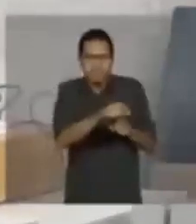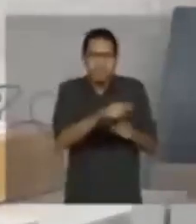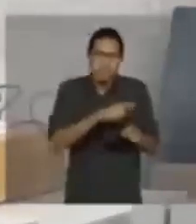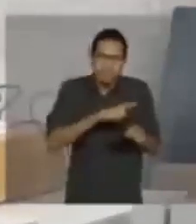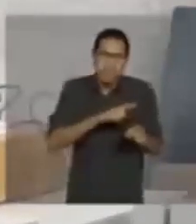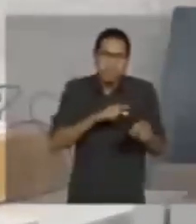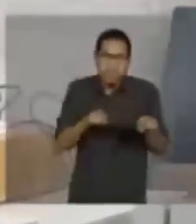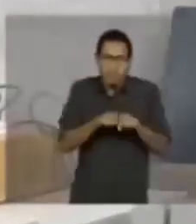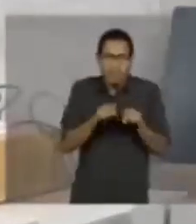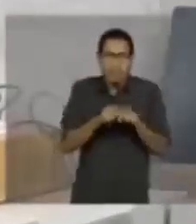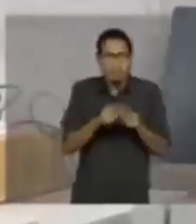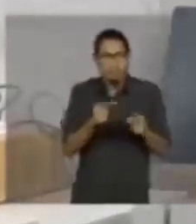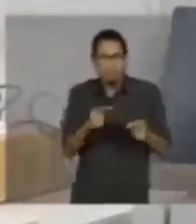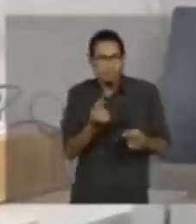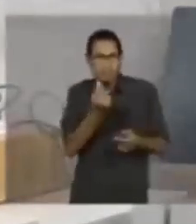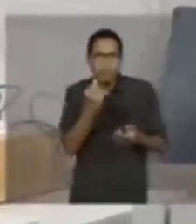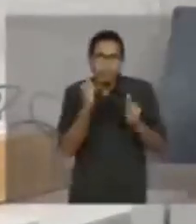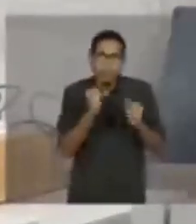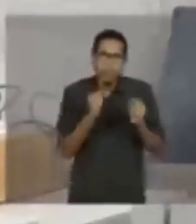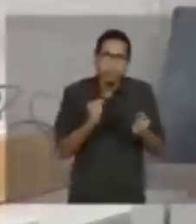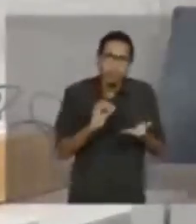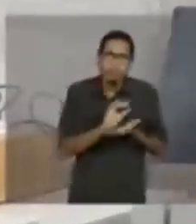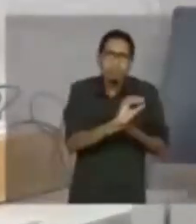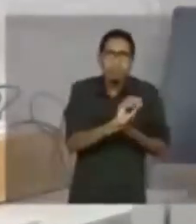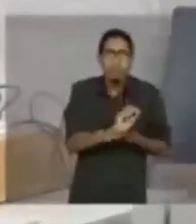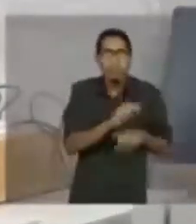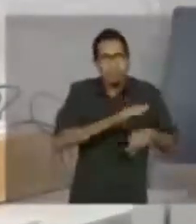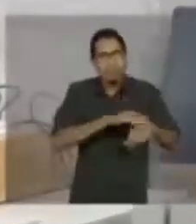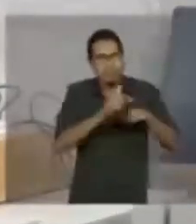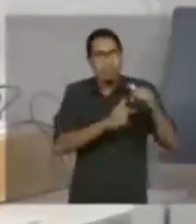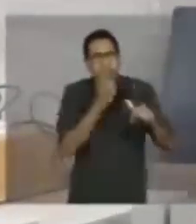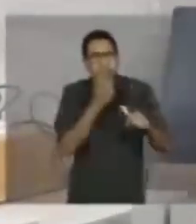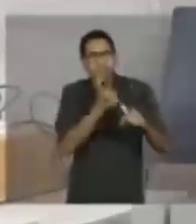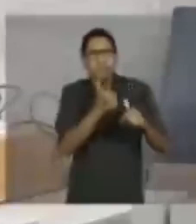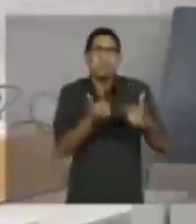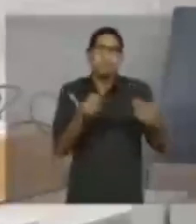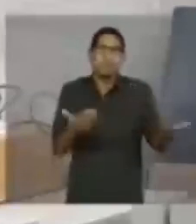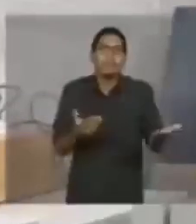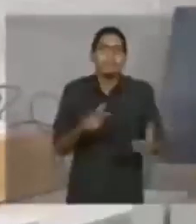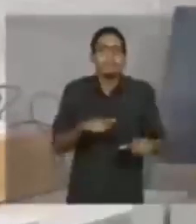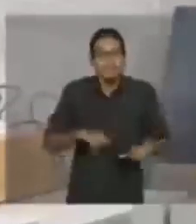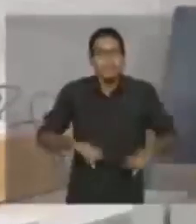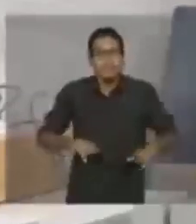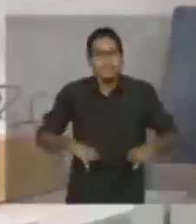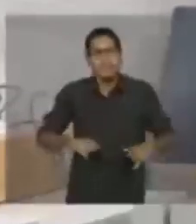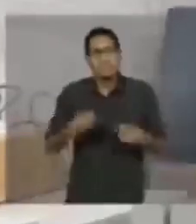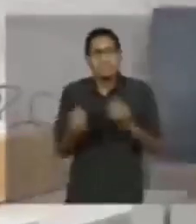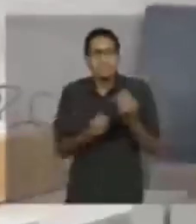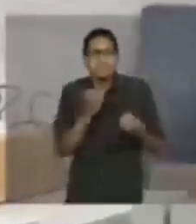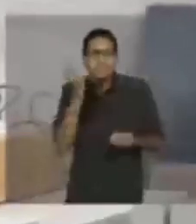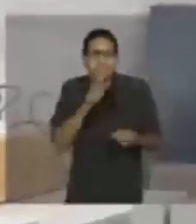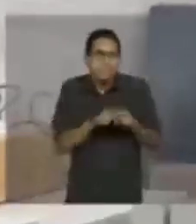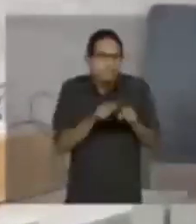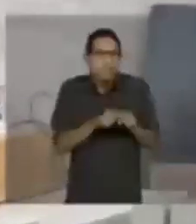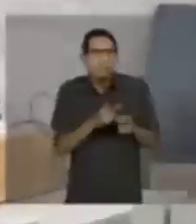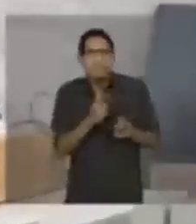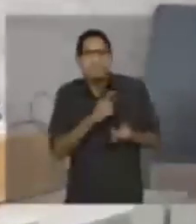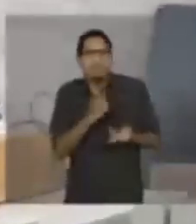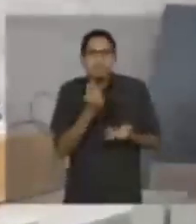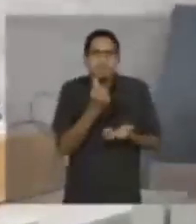emenda parlamentar, que faz um bom trabalho, mas que depois sofre, né, nos labirintos